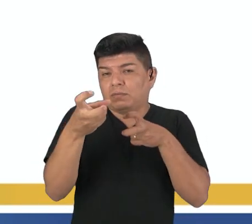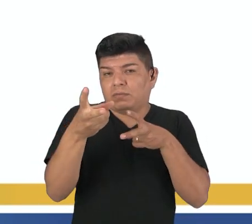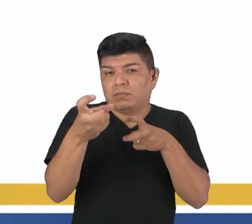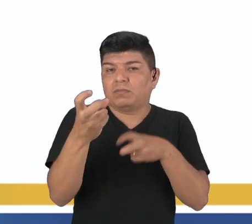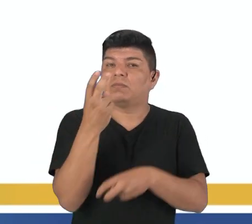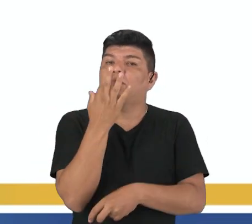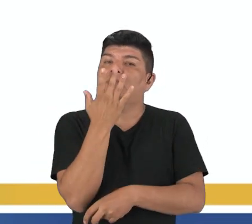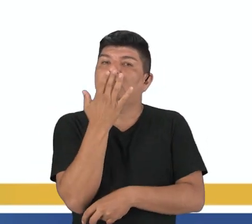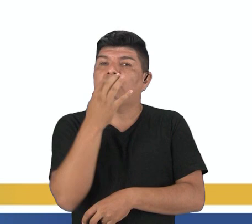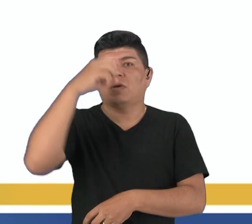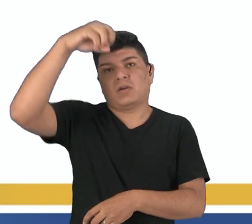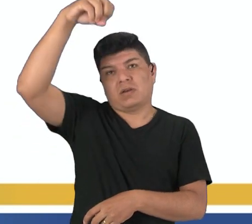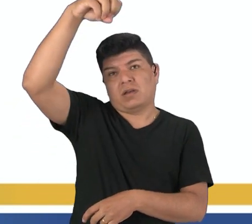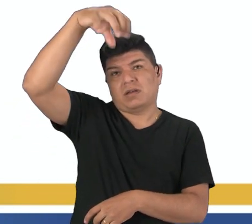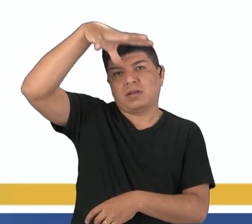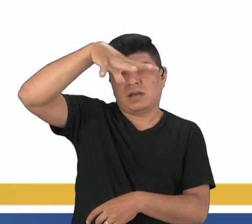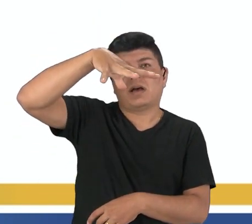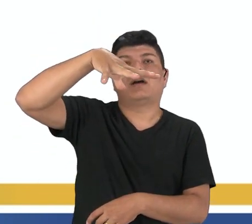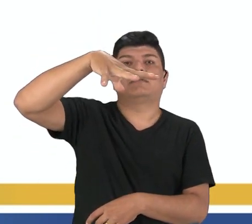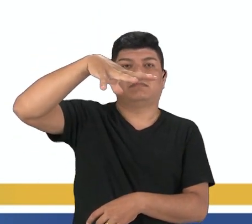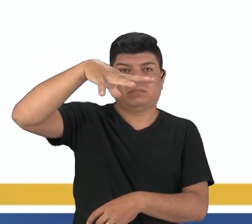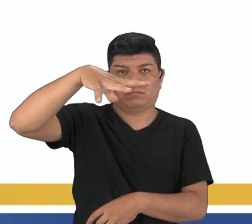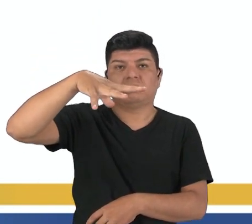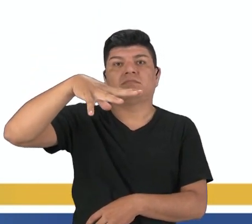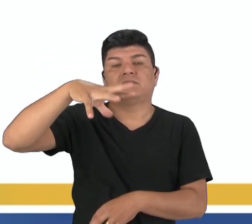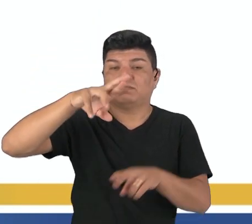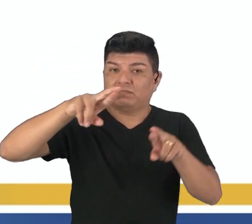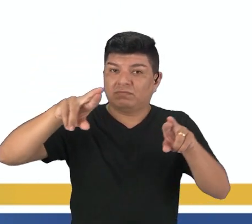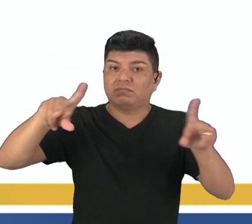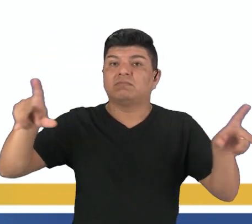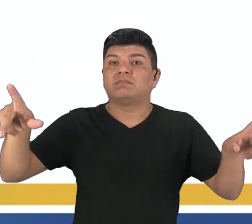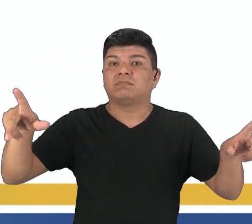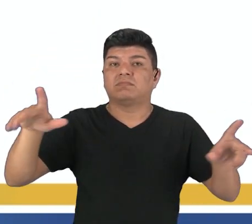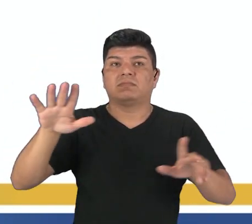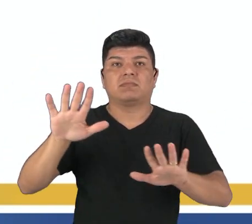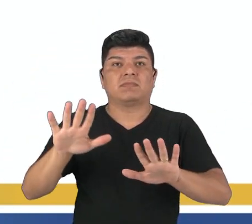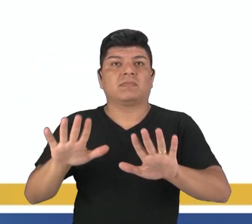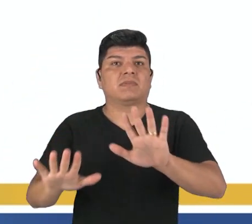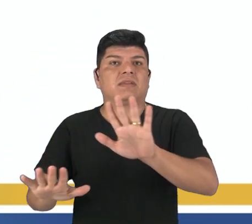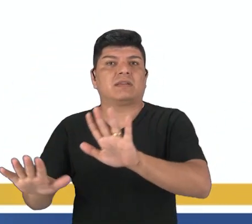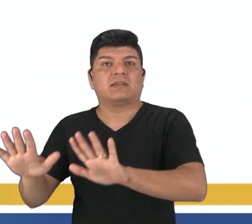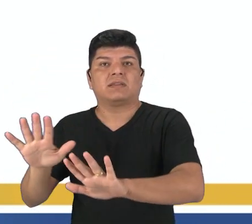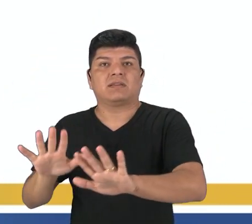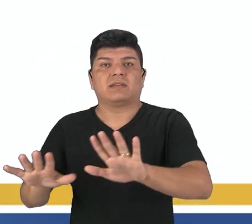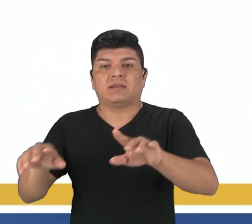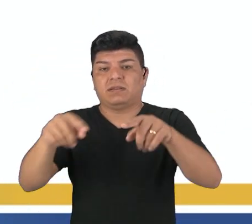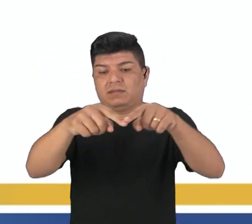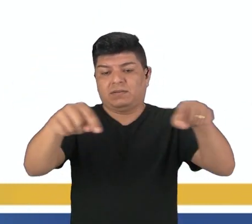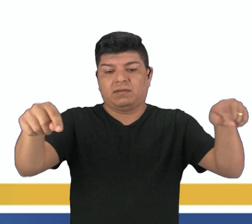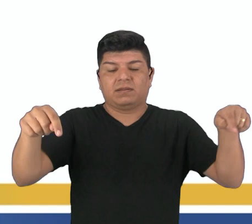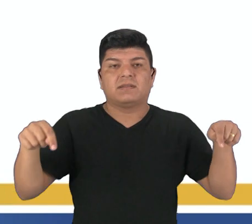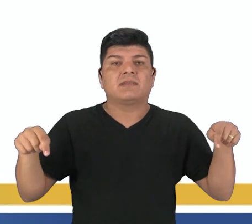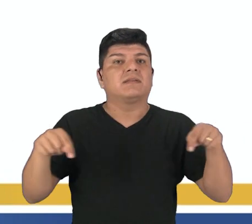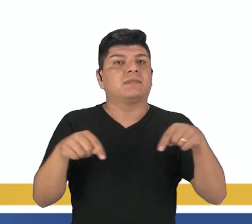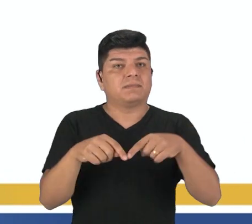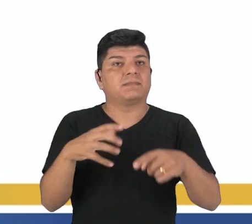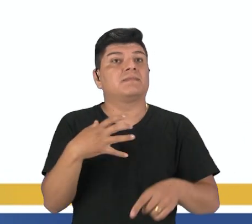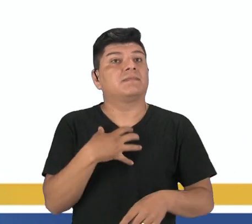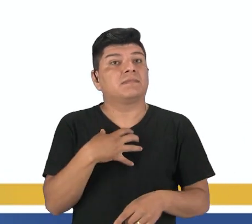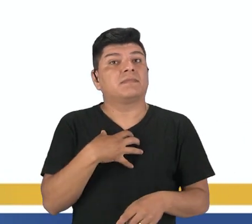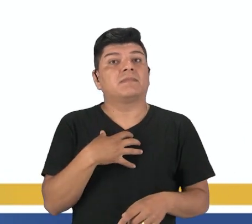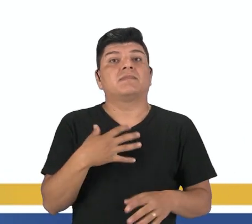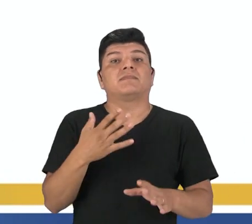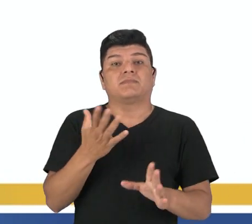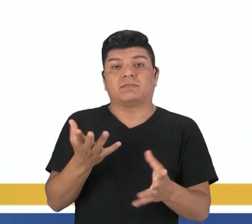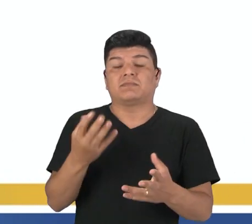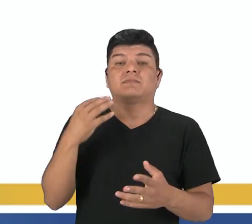a luz, a luminosidade, a textura que as pessoas colocam nessas salas sensoriais, justamente para que você